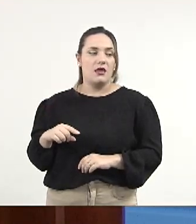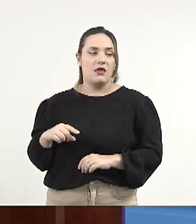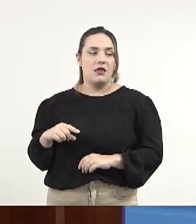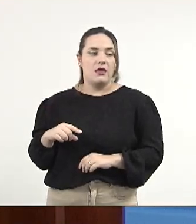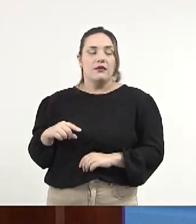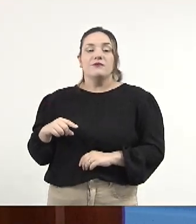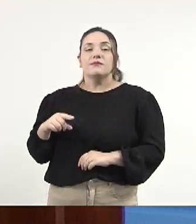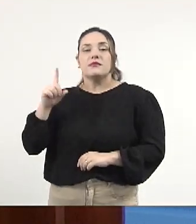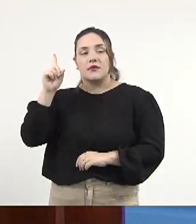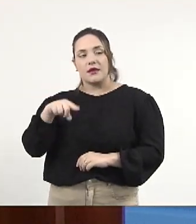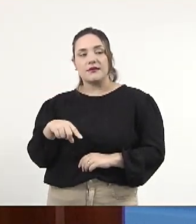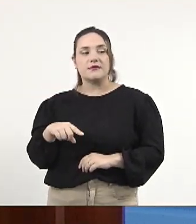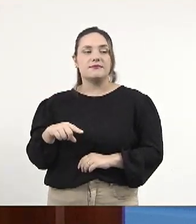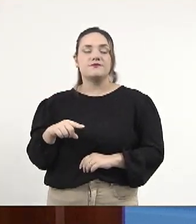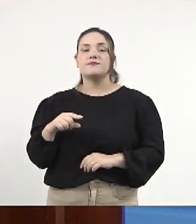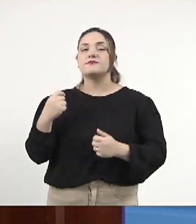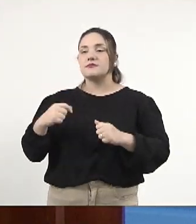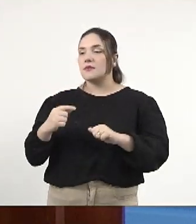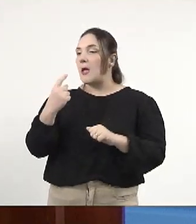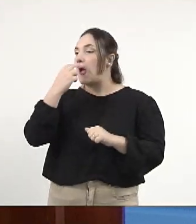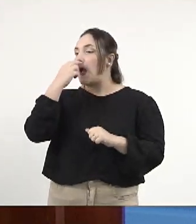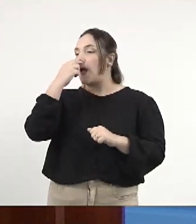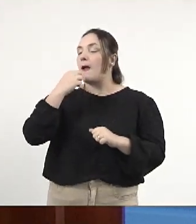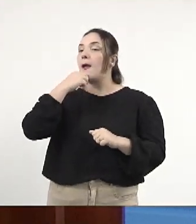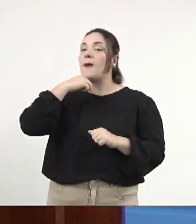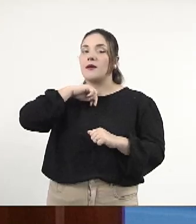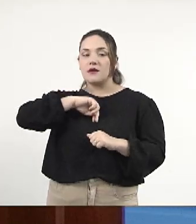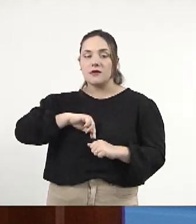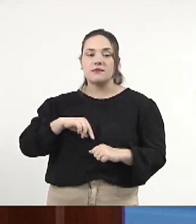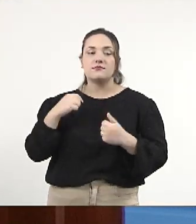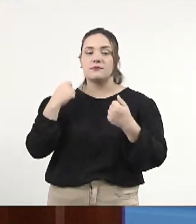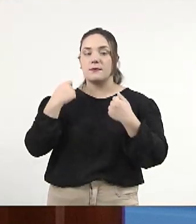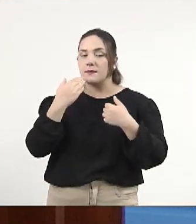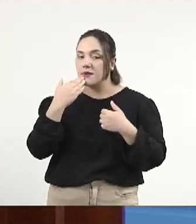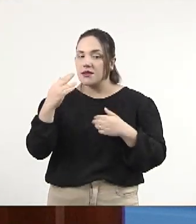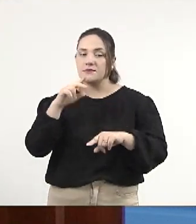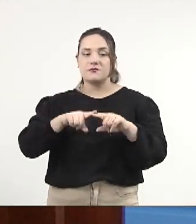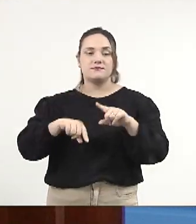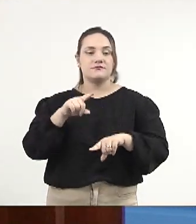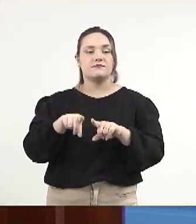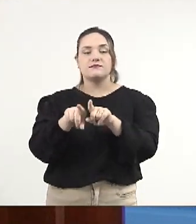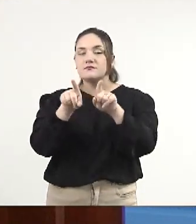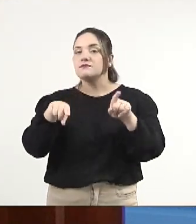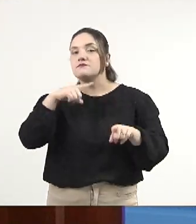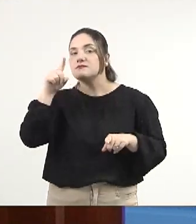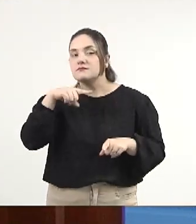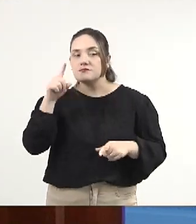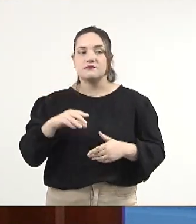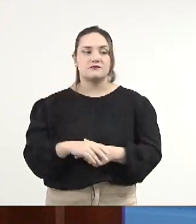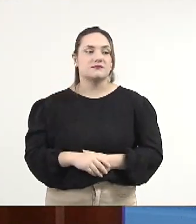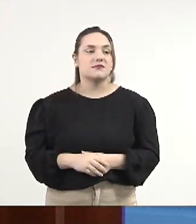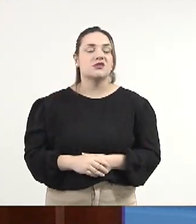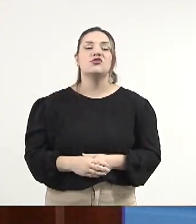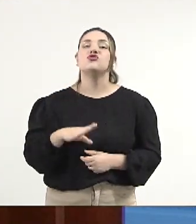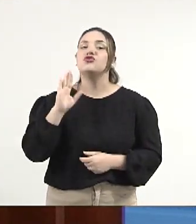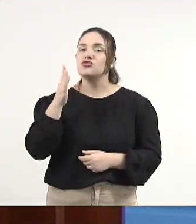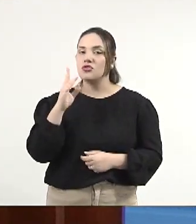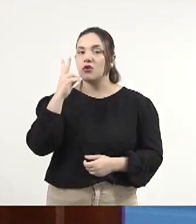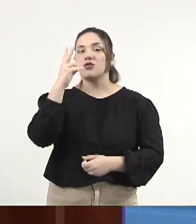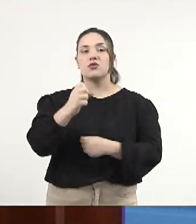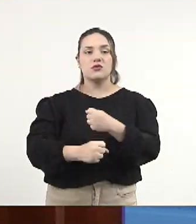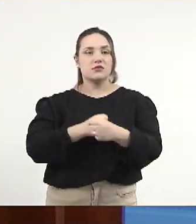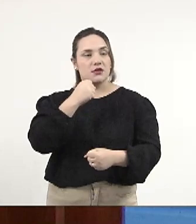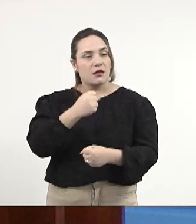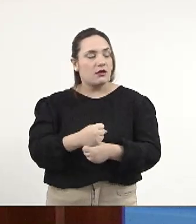sonda, aquelas mais graves, e não conseguem. Há mais de 2 anos